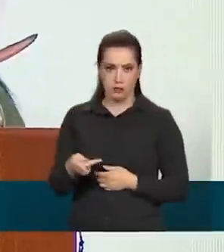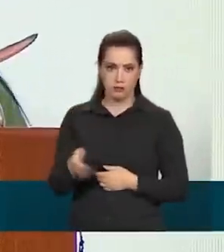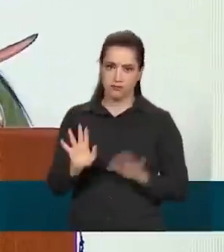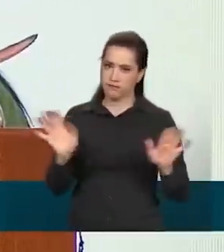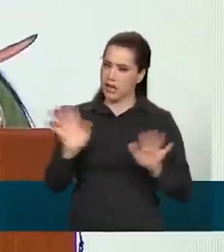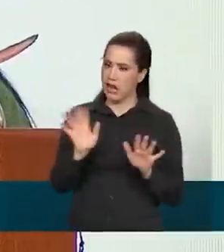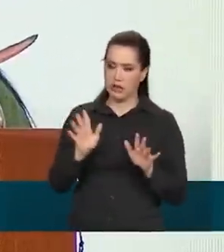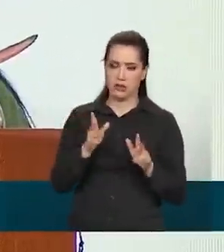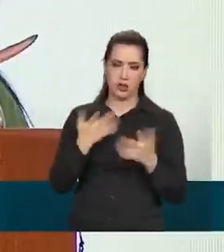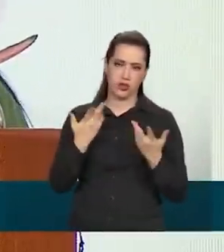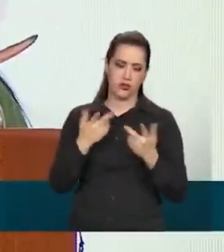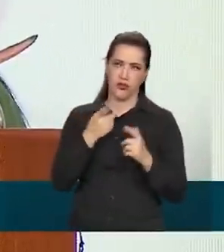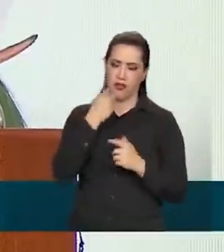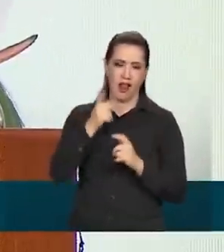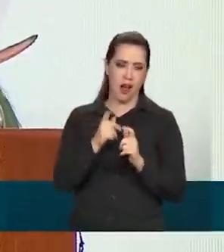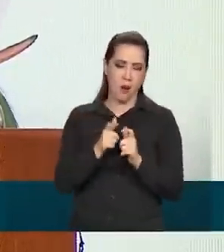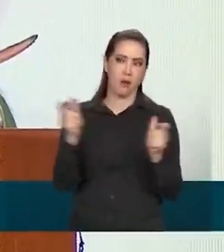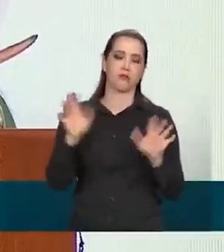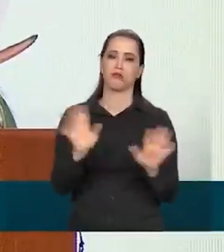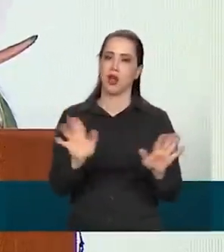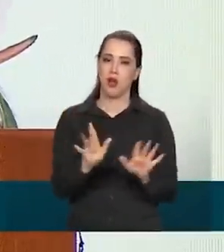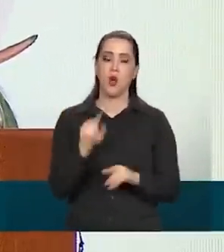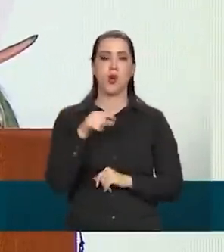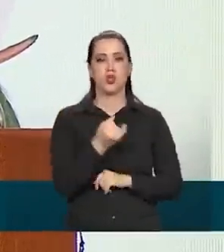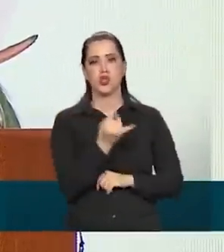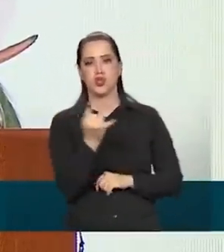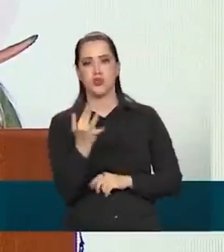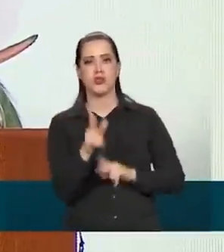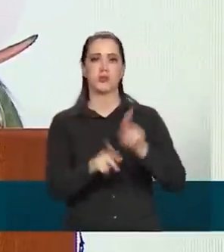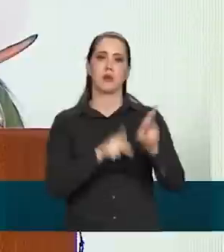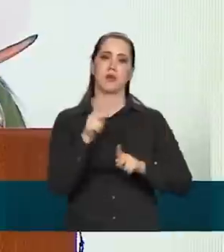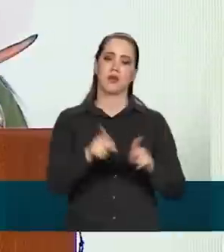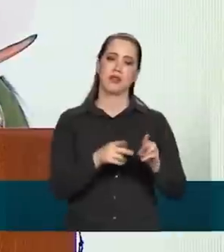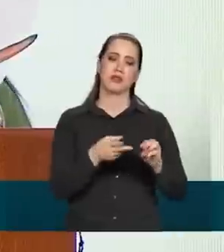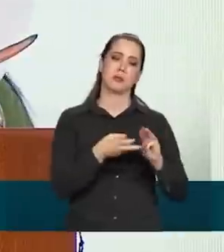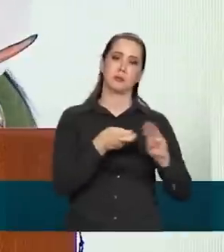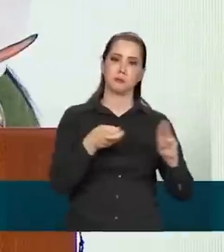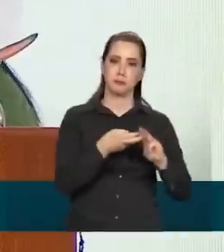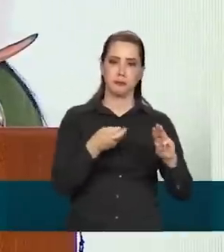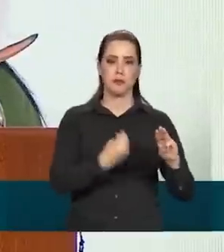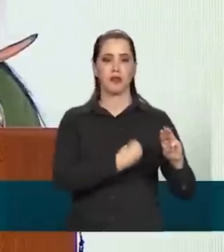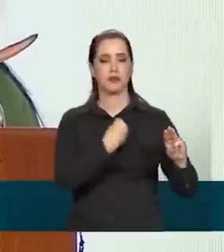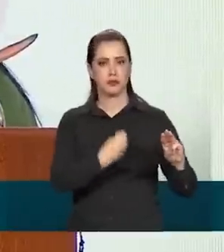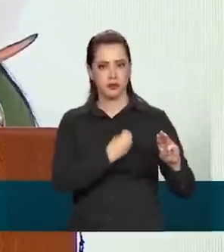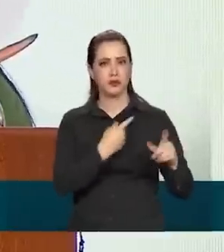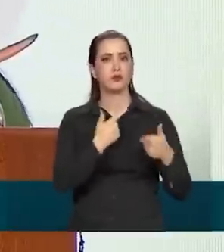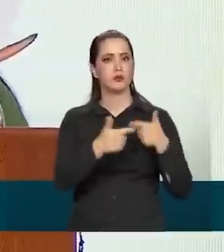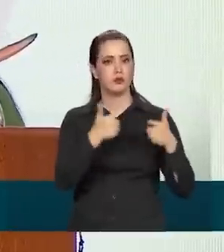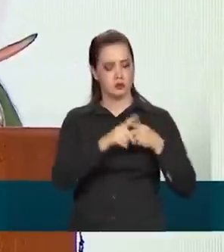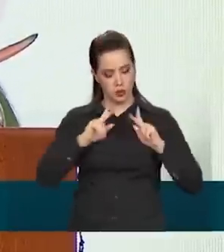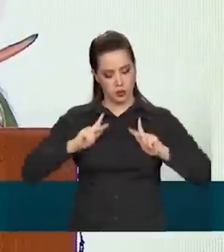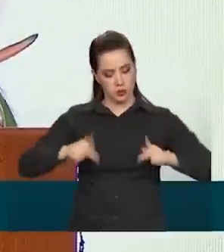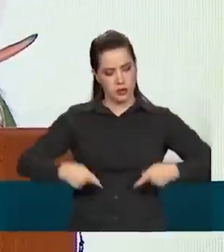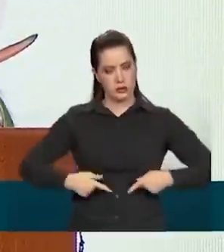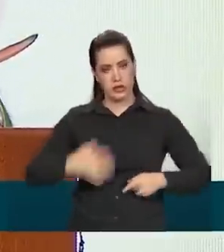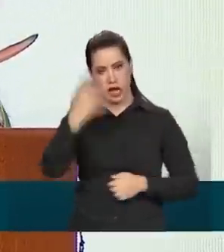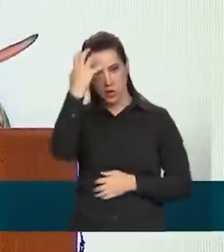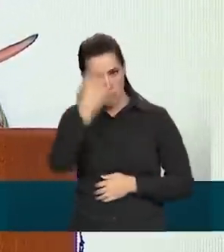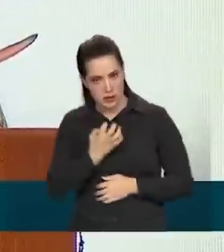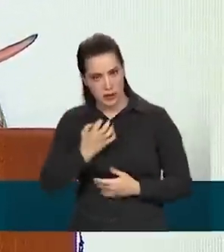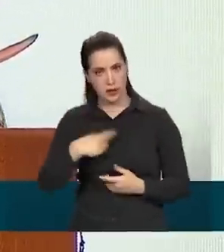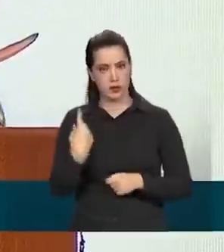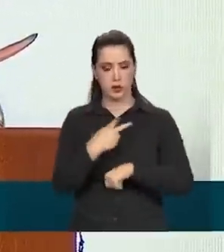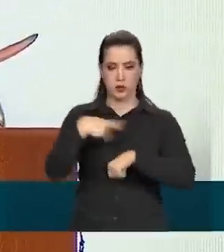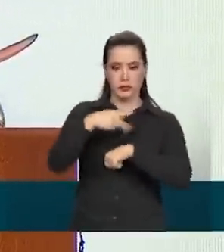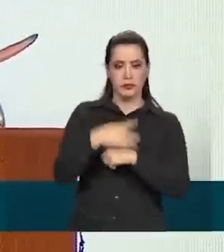nenhum exagero, que muitos povos indígenas vivem uma verdadeira crise humanitária em nosso